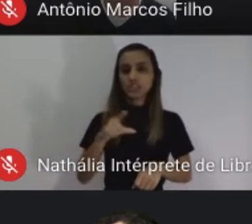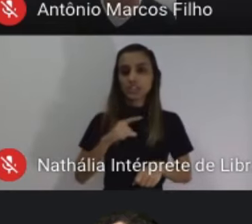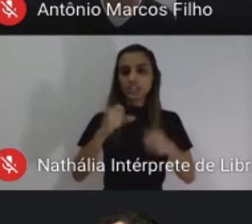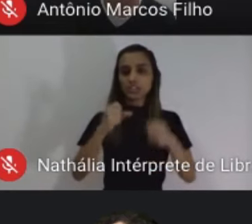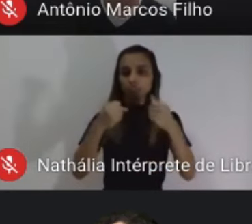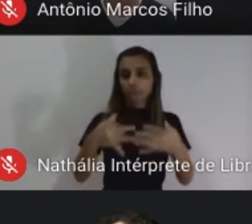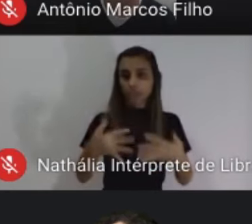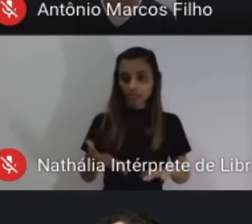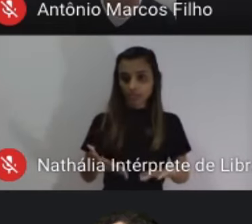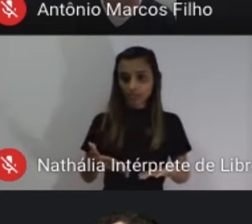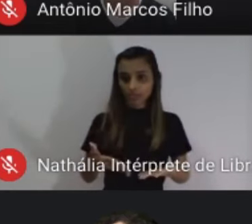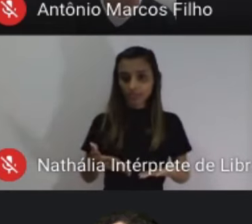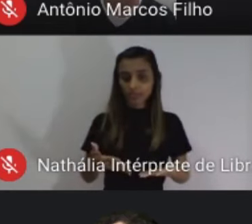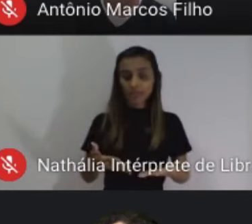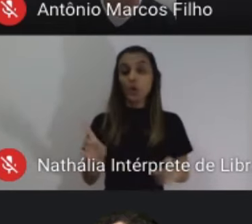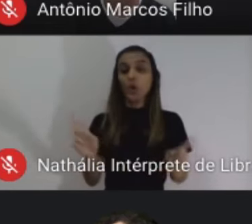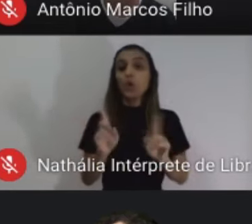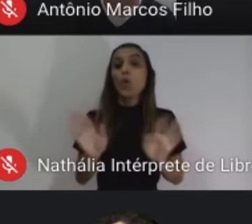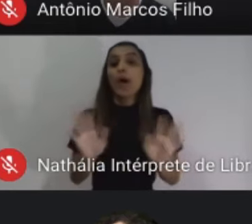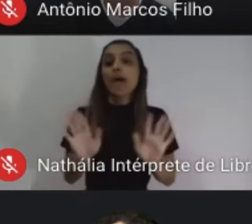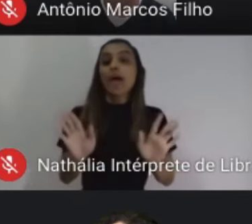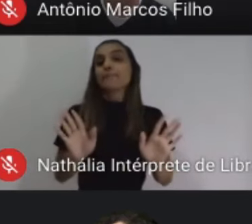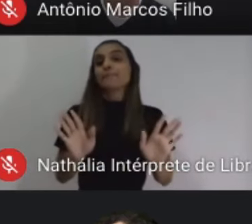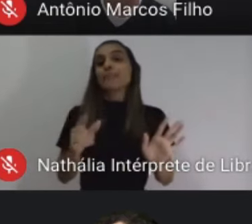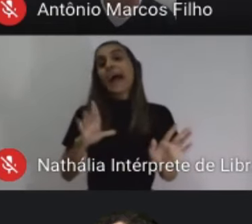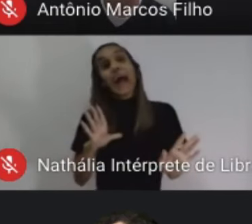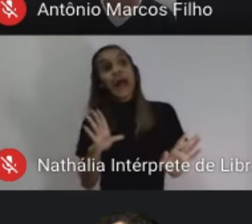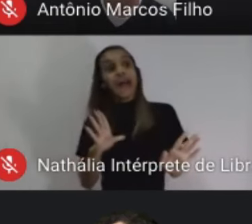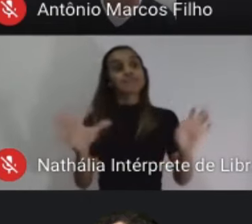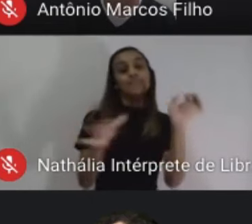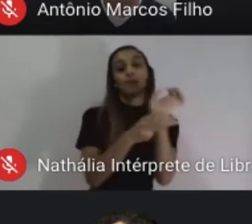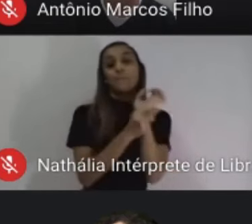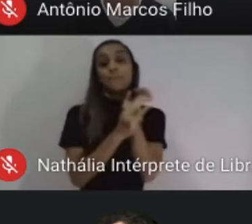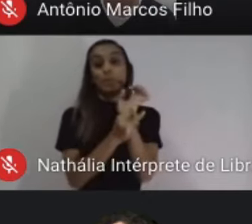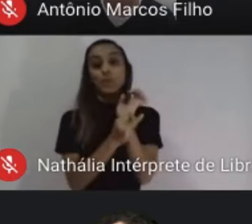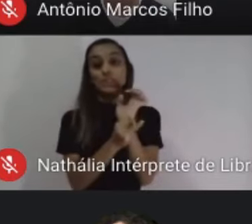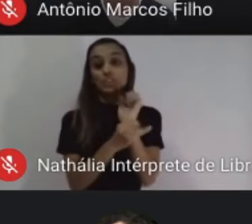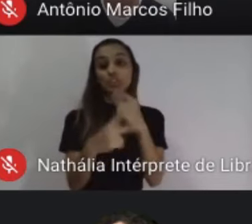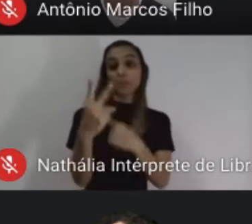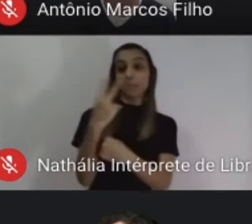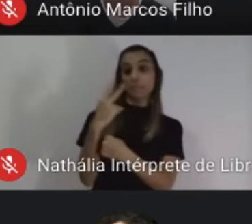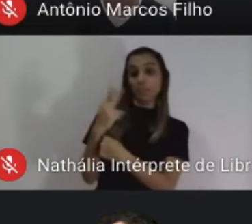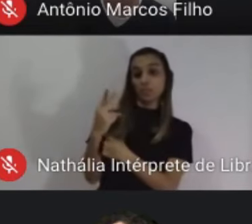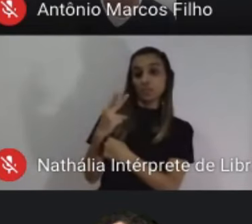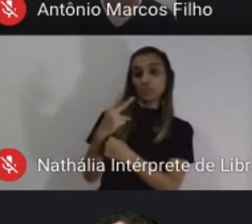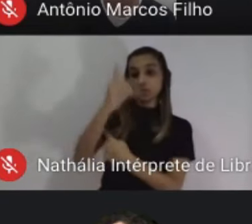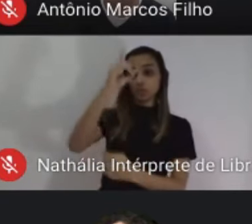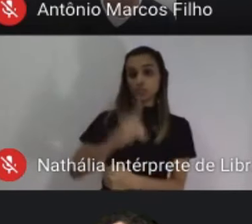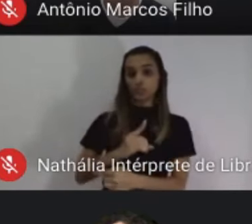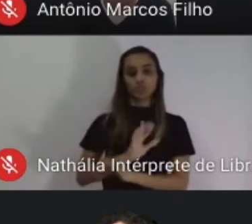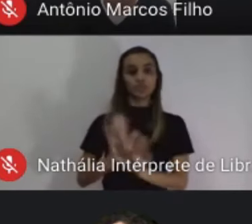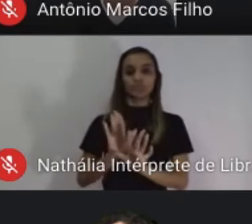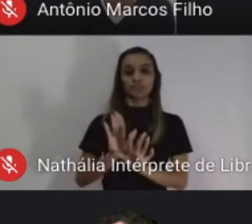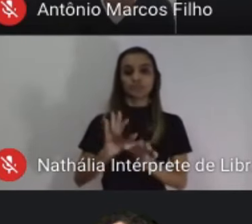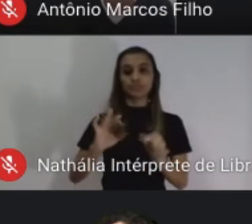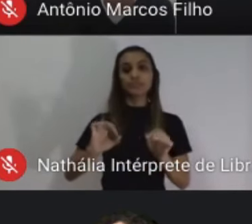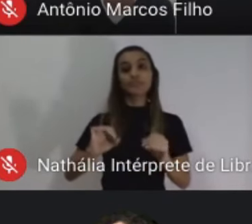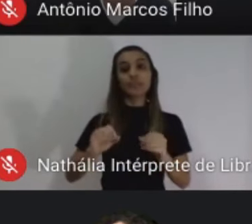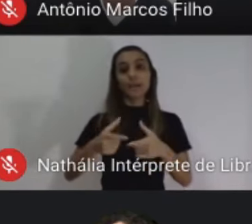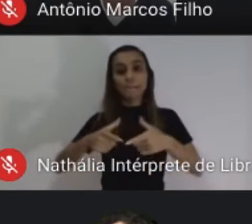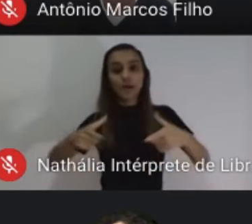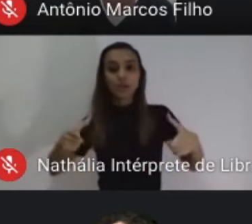está protegendo diretamente ou exclusivamente o Estado de Direito, mas ela está protegendo determinadas condutas que